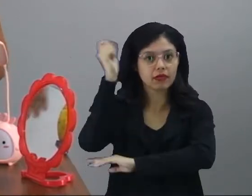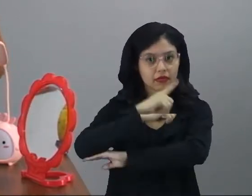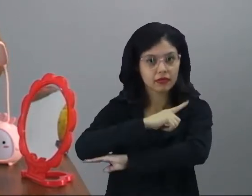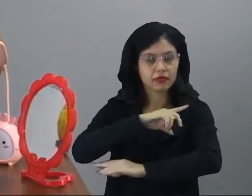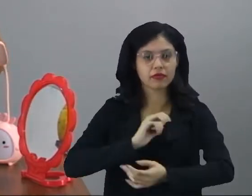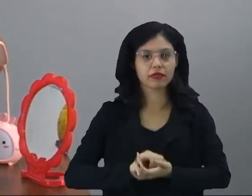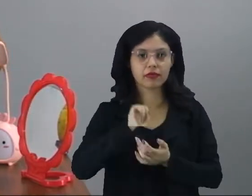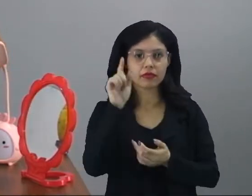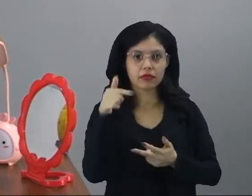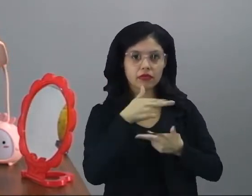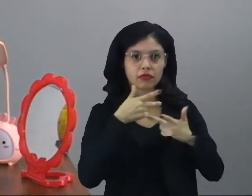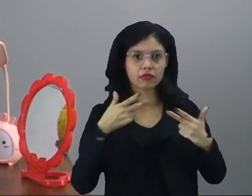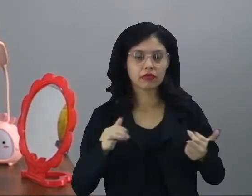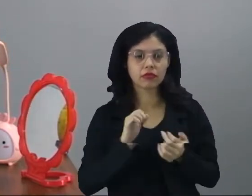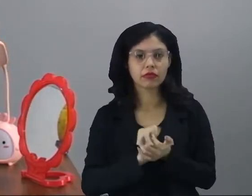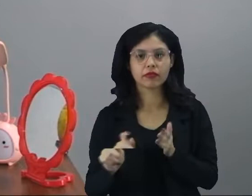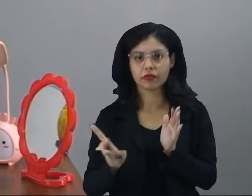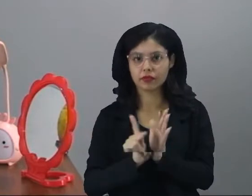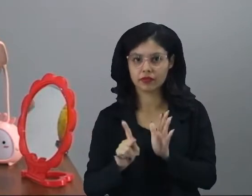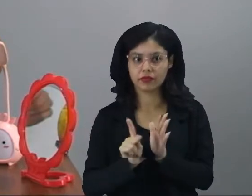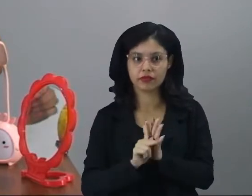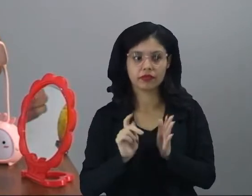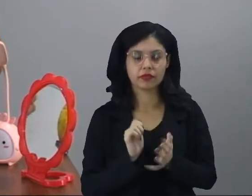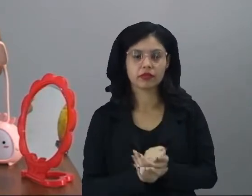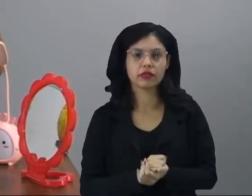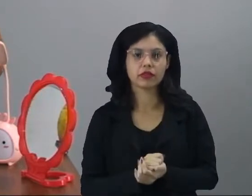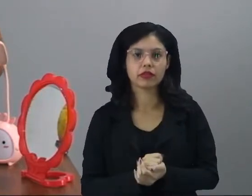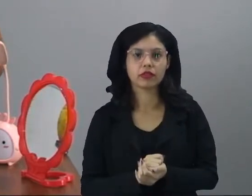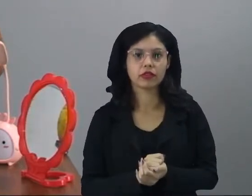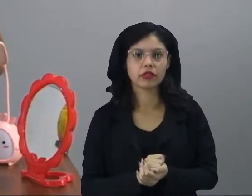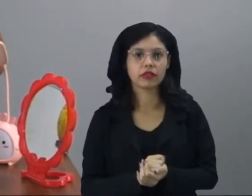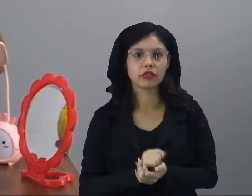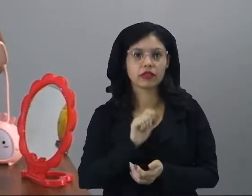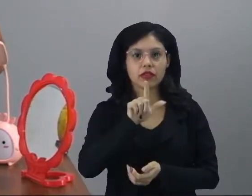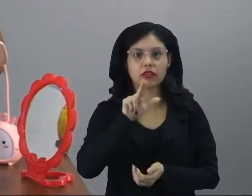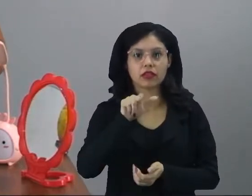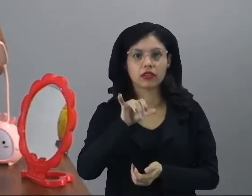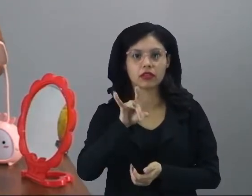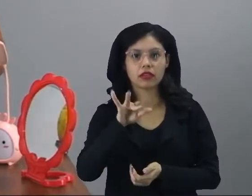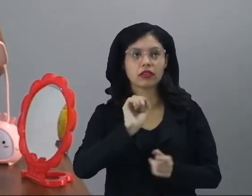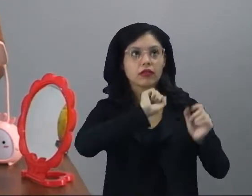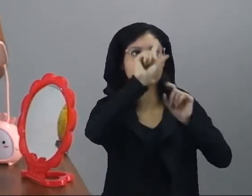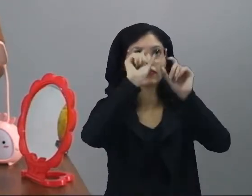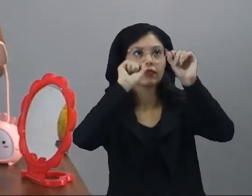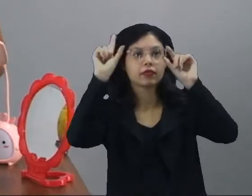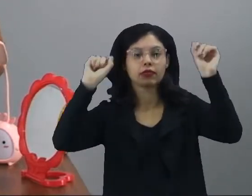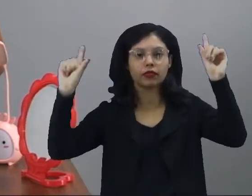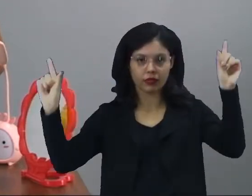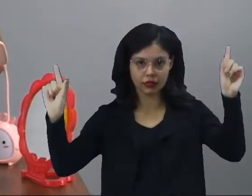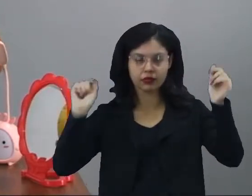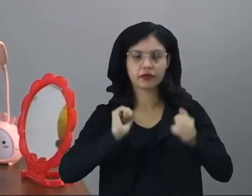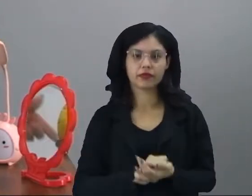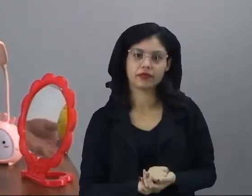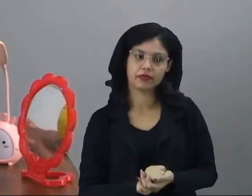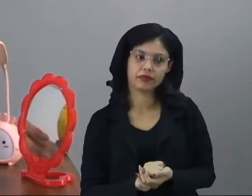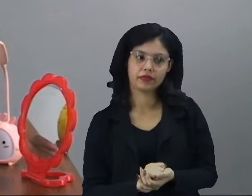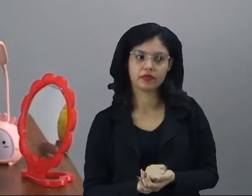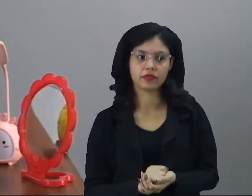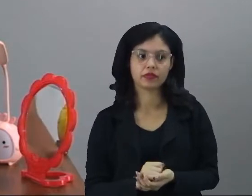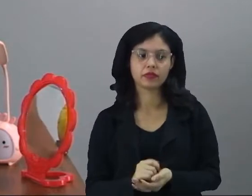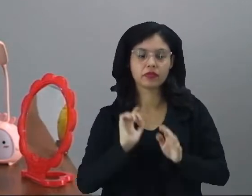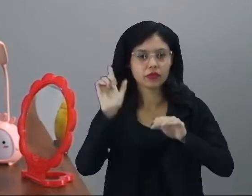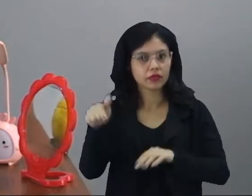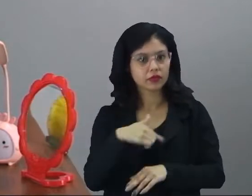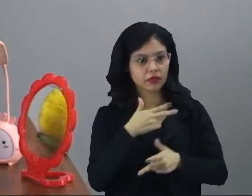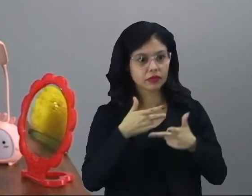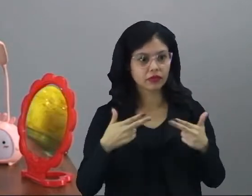certo? Outro objeto que tem luz própria, objeto luminoso, são as estrelas também. E aí eu trouxe